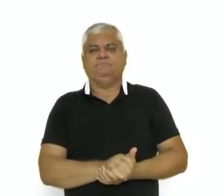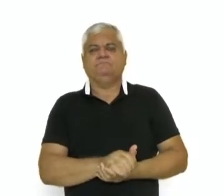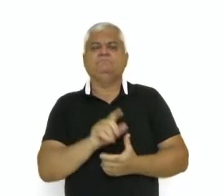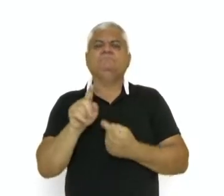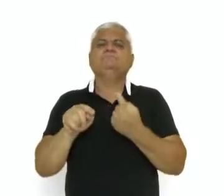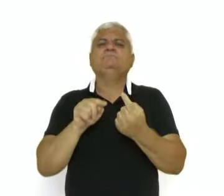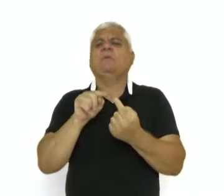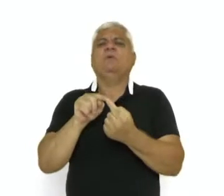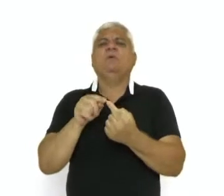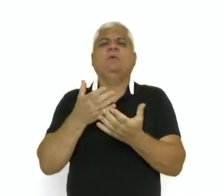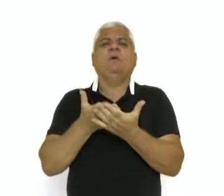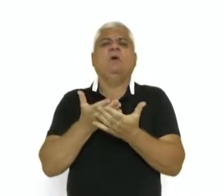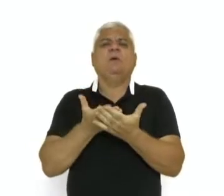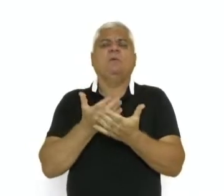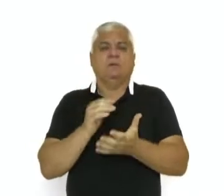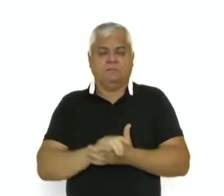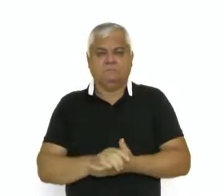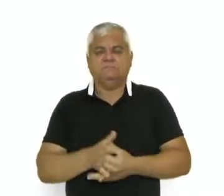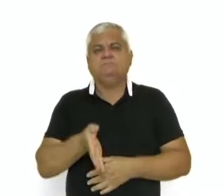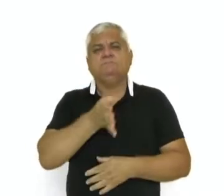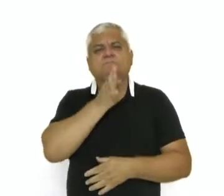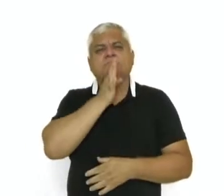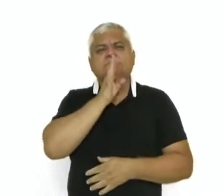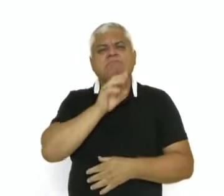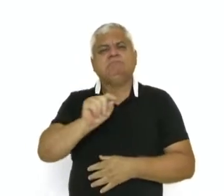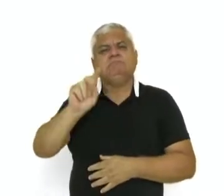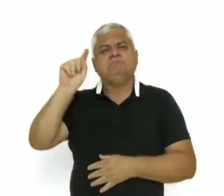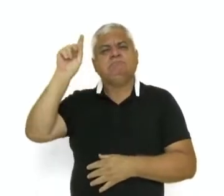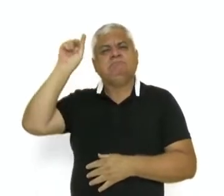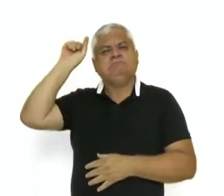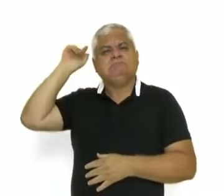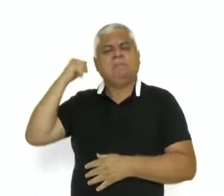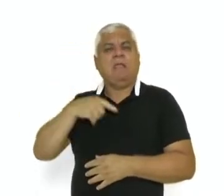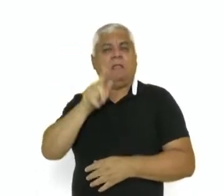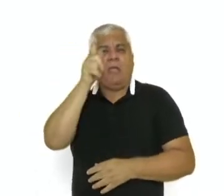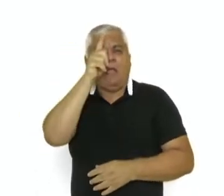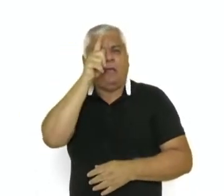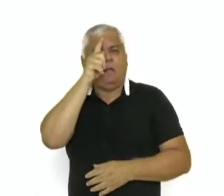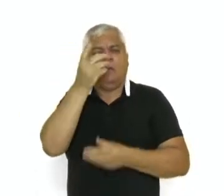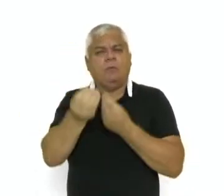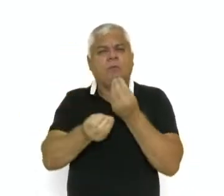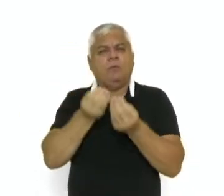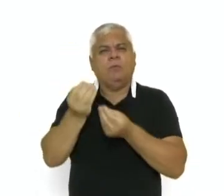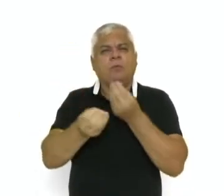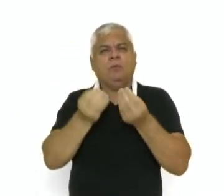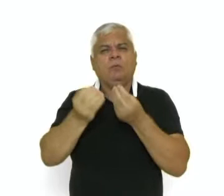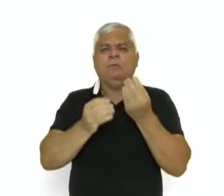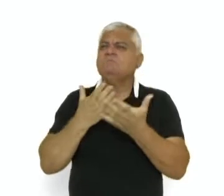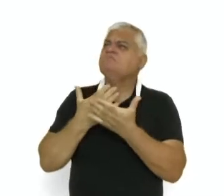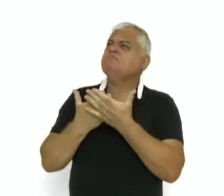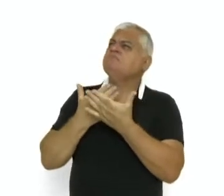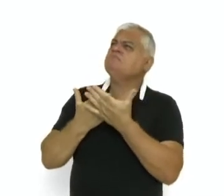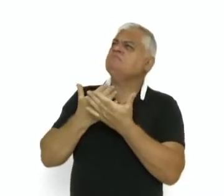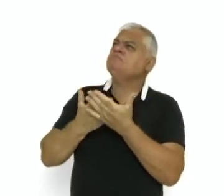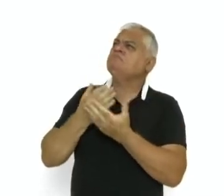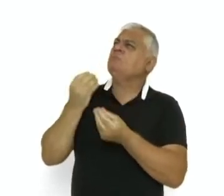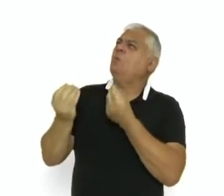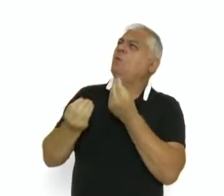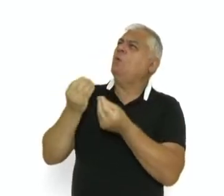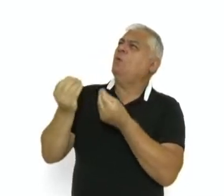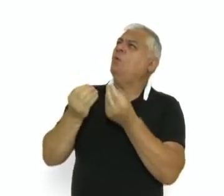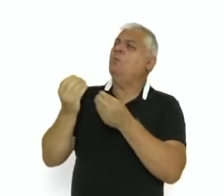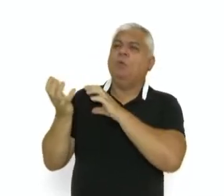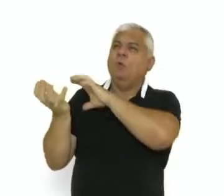objetivo: conhecer como os gregos começaram a interpretar o universo após começar a utilizar a